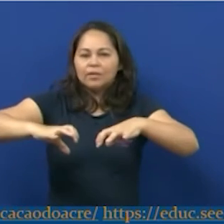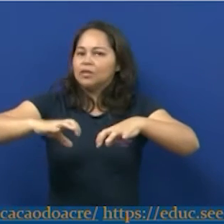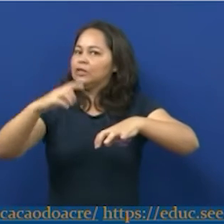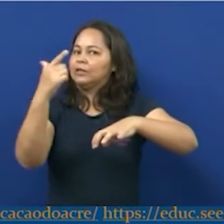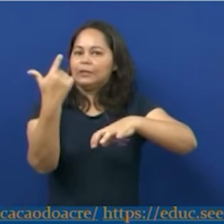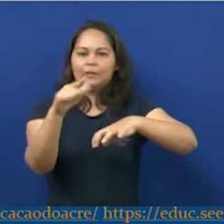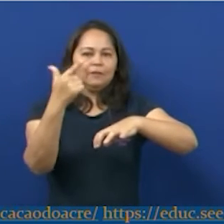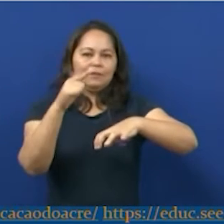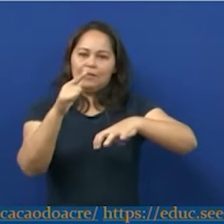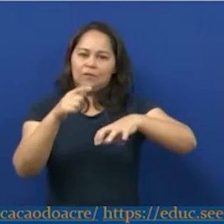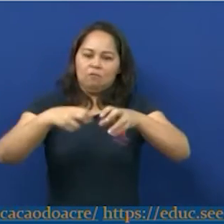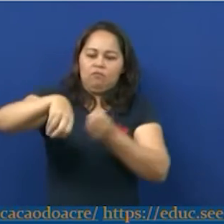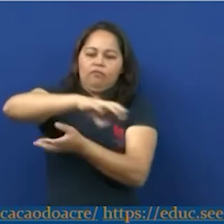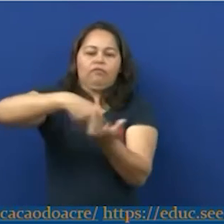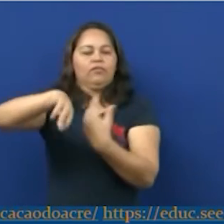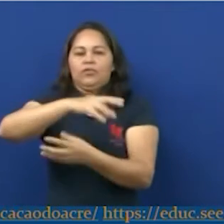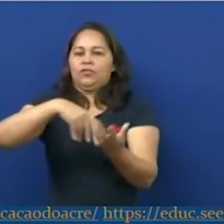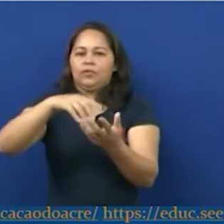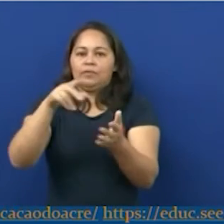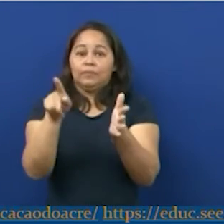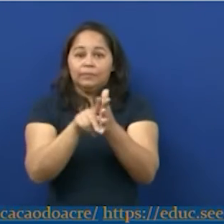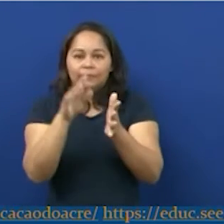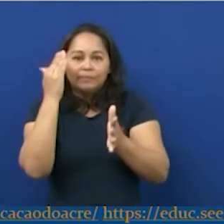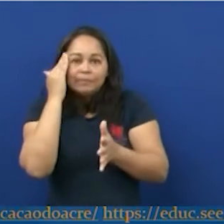mistura heterogênea gasosa.